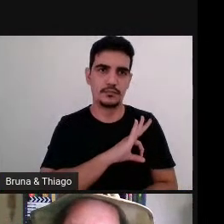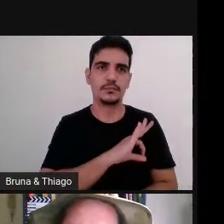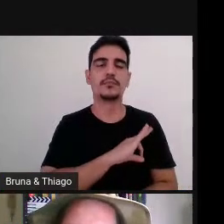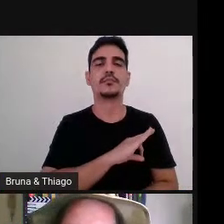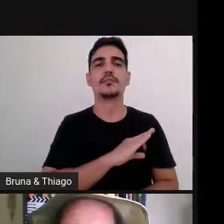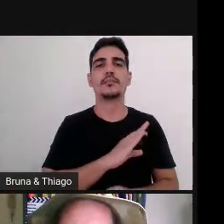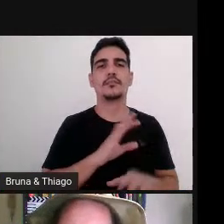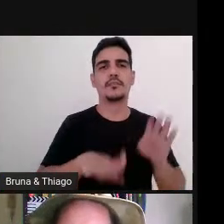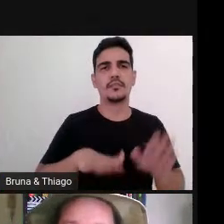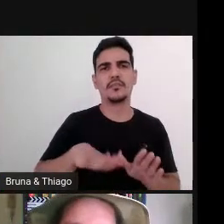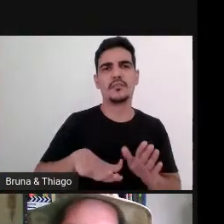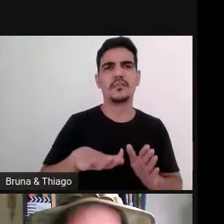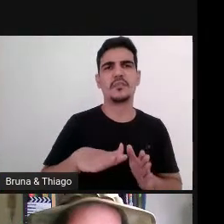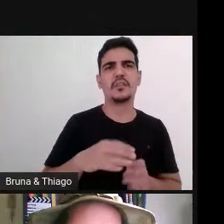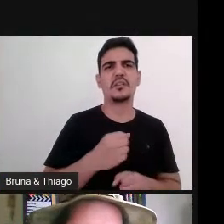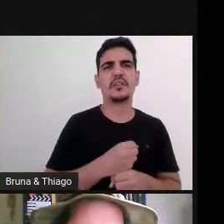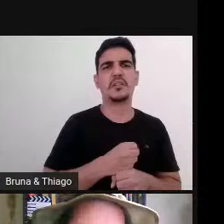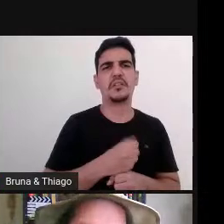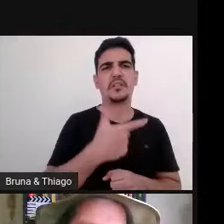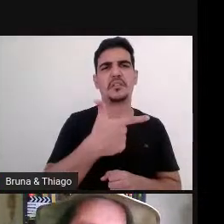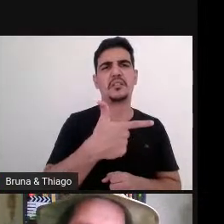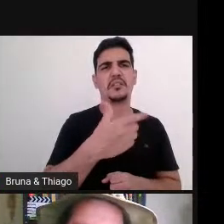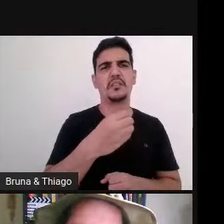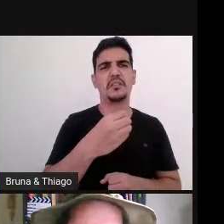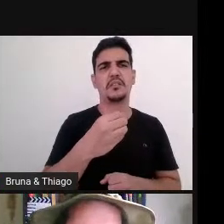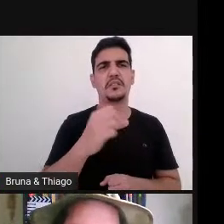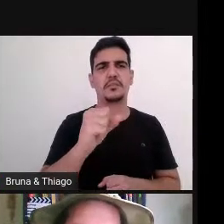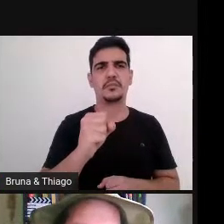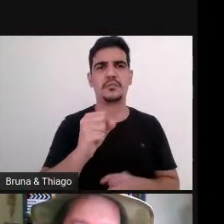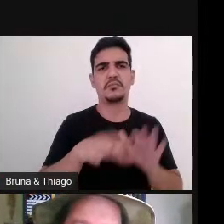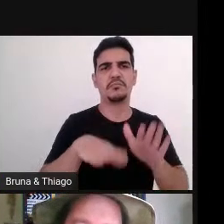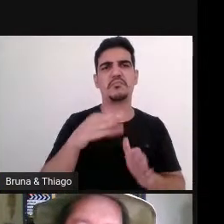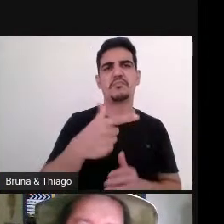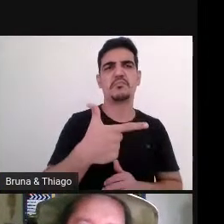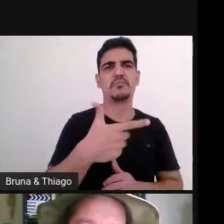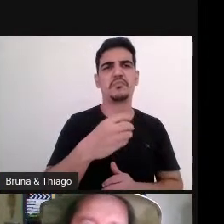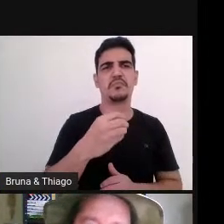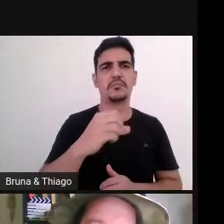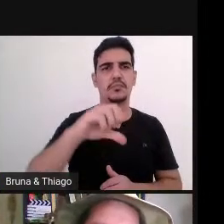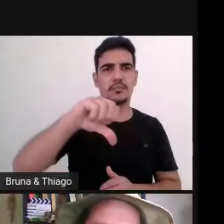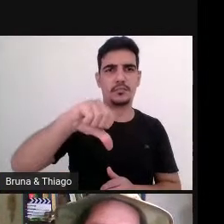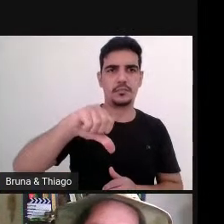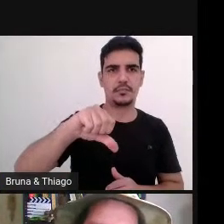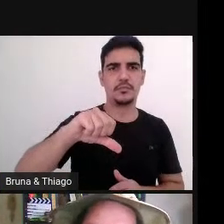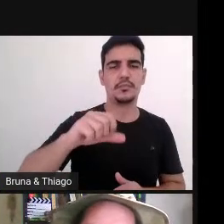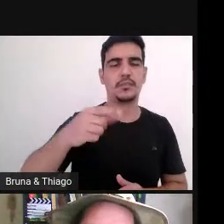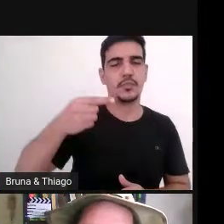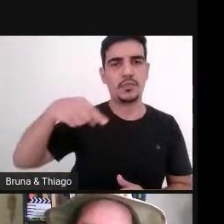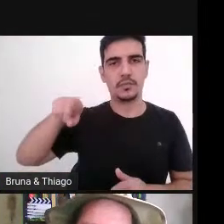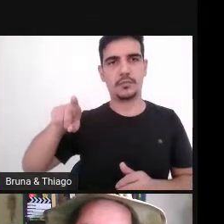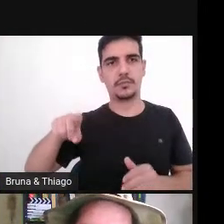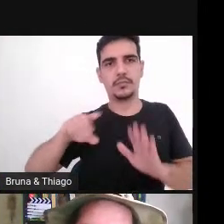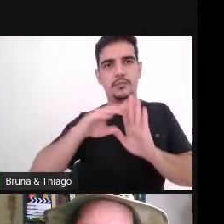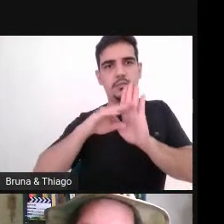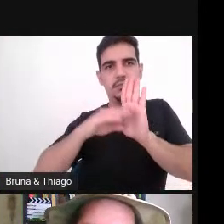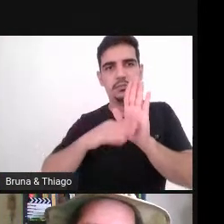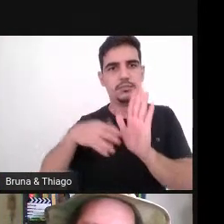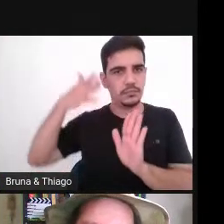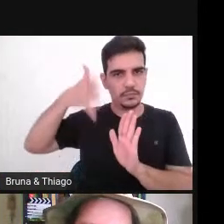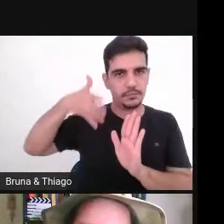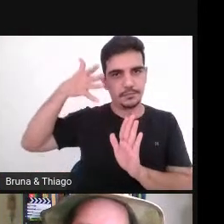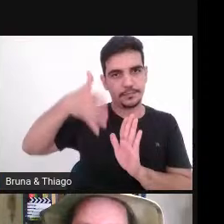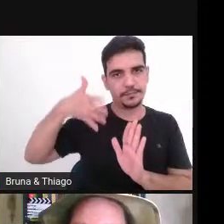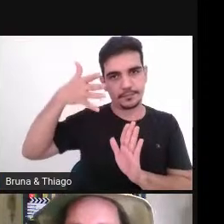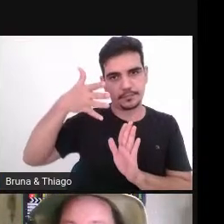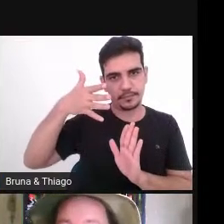mais ou menos. E aí a gente ficou com o fiel depositário, ela ficou com a gente uns 5 anos, depois morreu e a gente foi para a coleção. Os anéis aqui, é